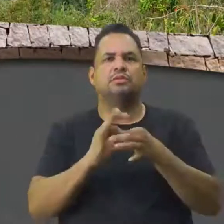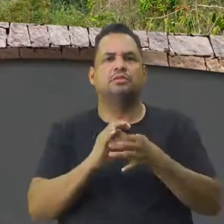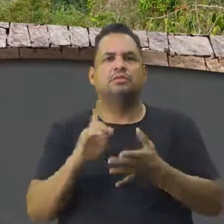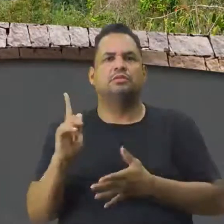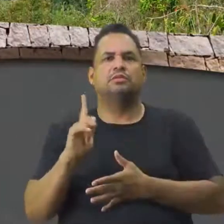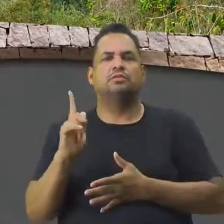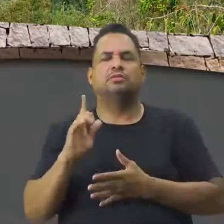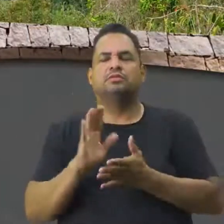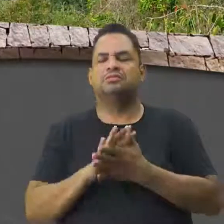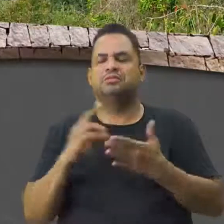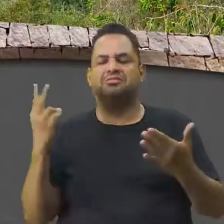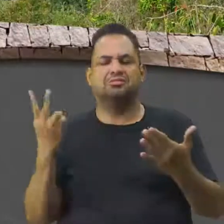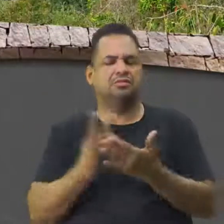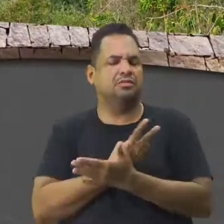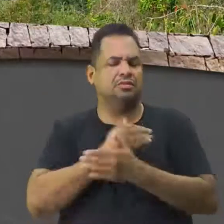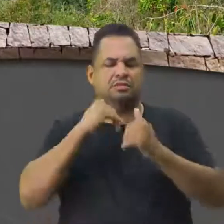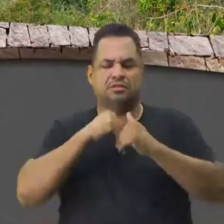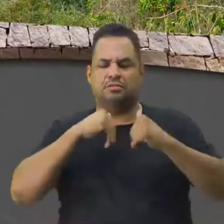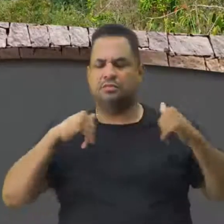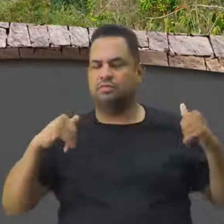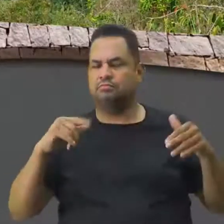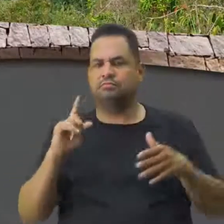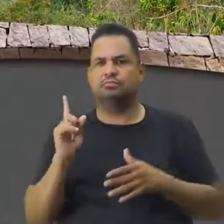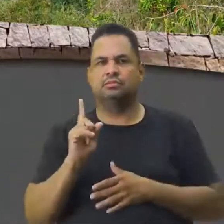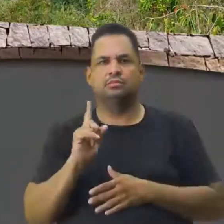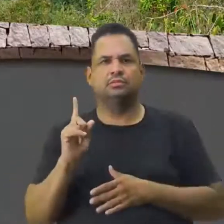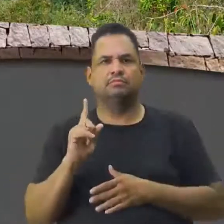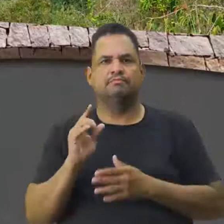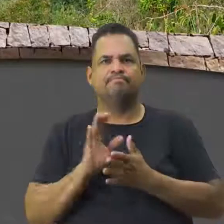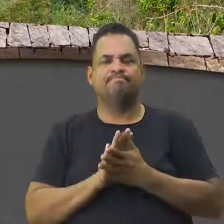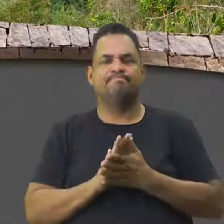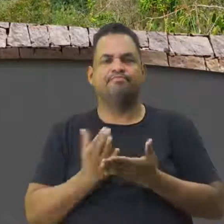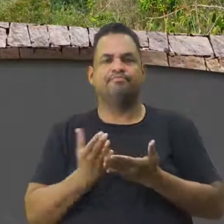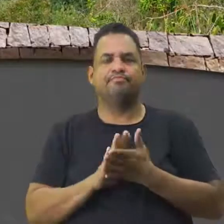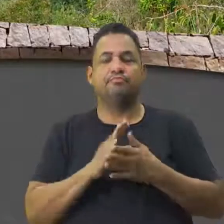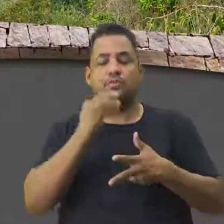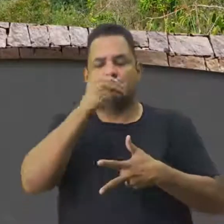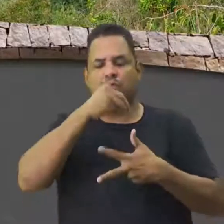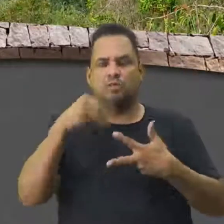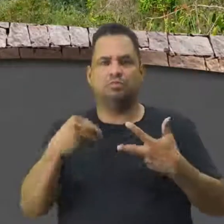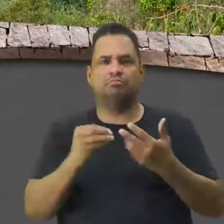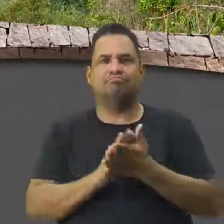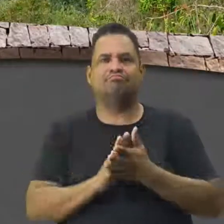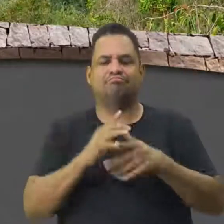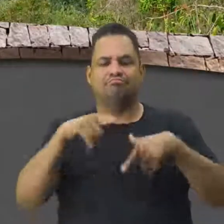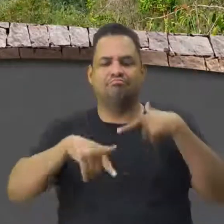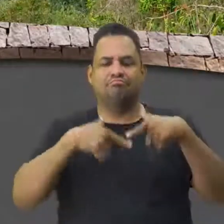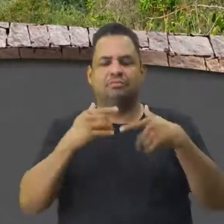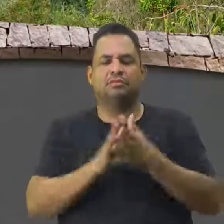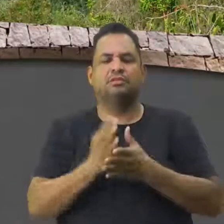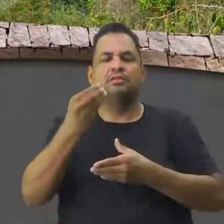não ocorre isoladamente, certo? O Enem trabalha muito com esse contexto.